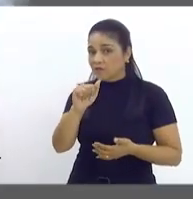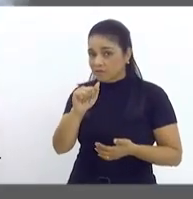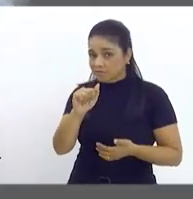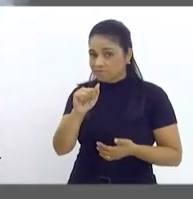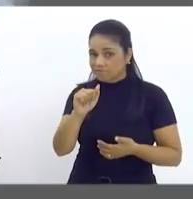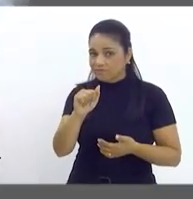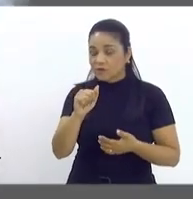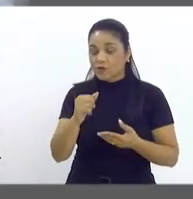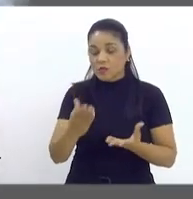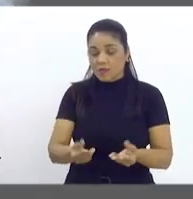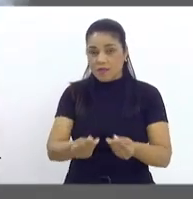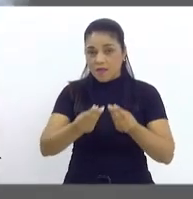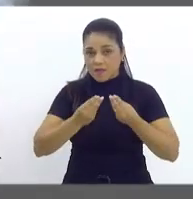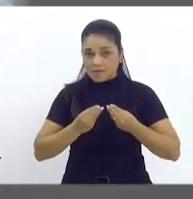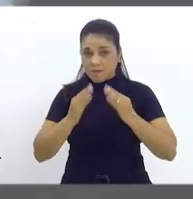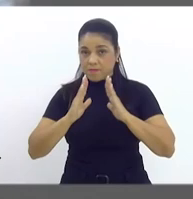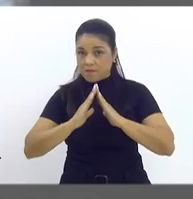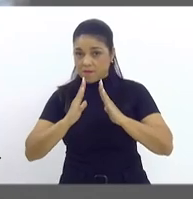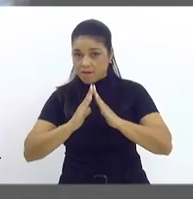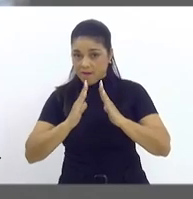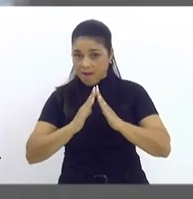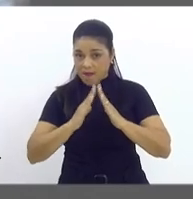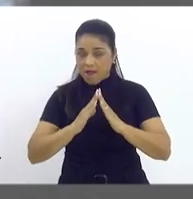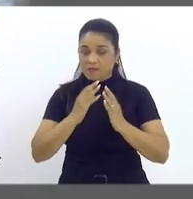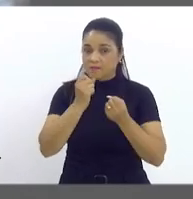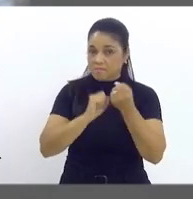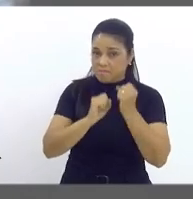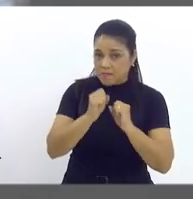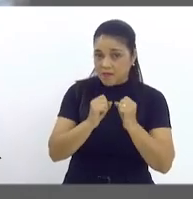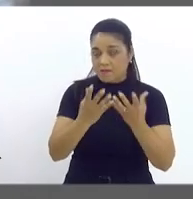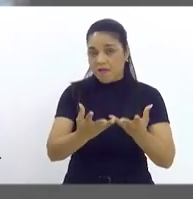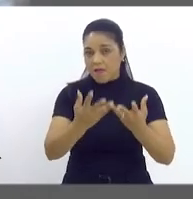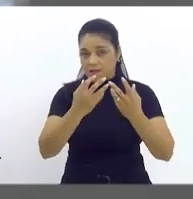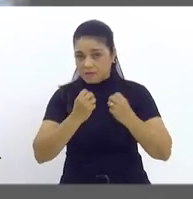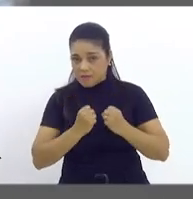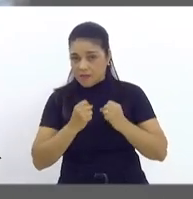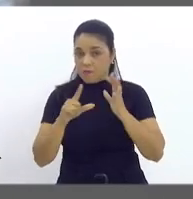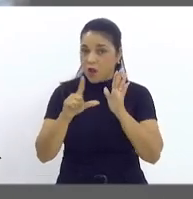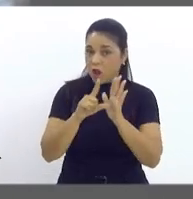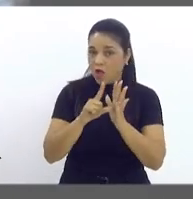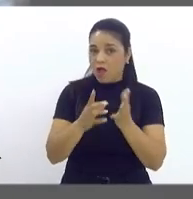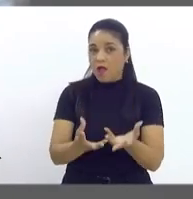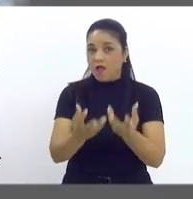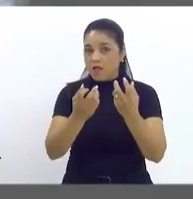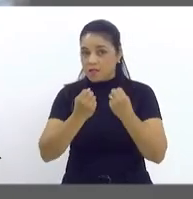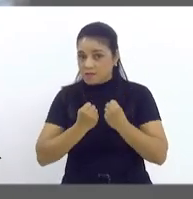que contém a conta de gás que cada um de nós recebemos, que a gente envia